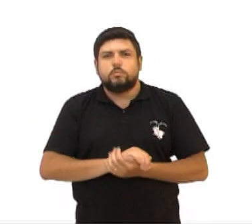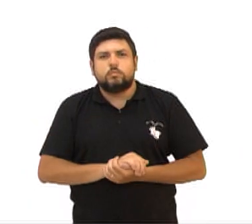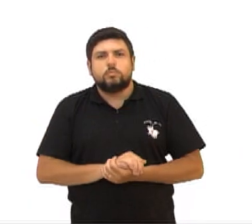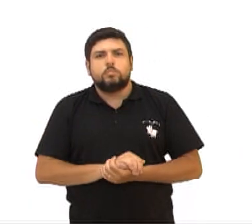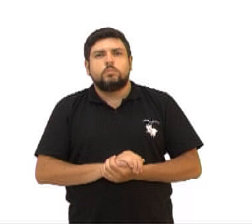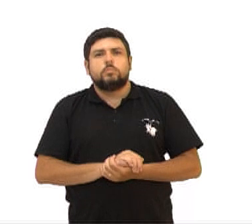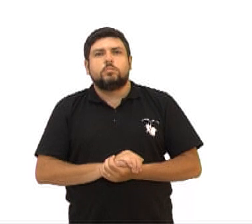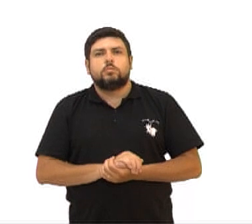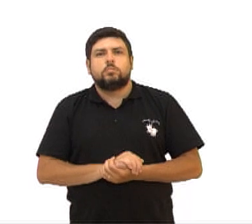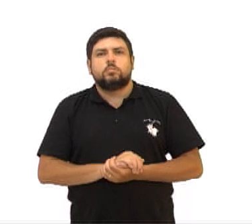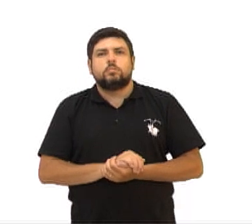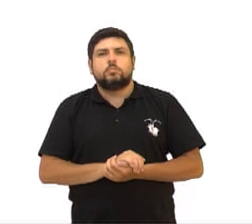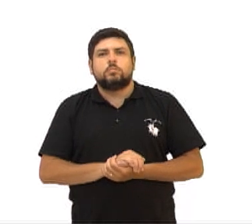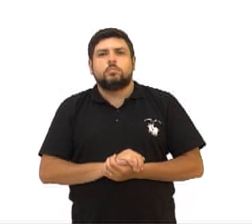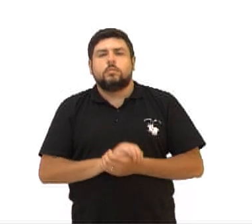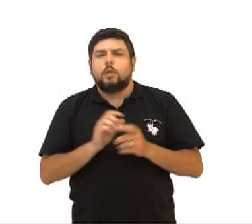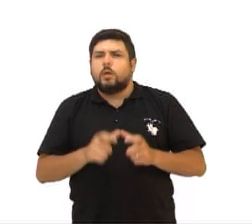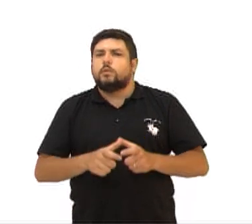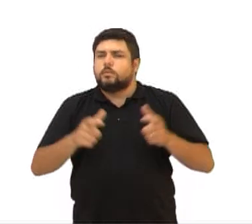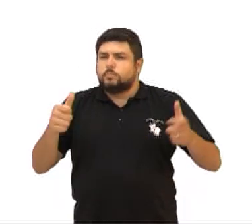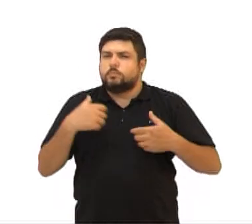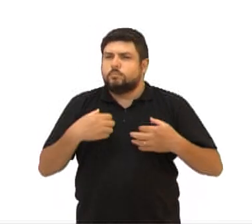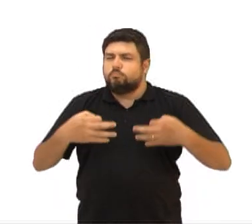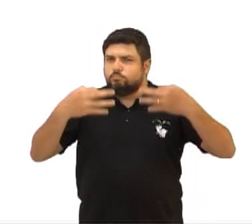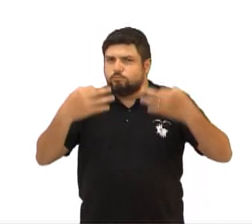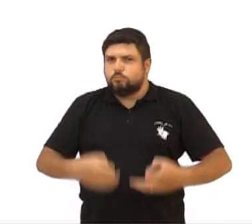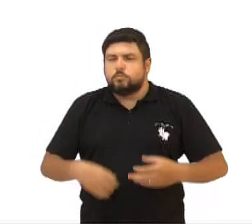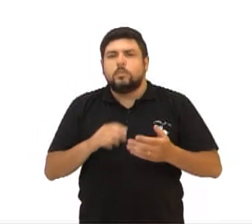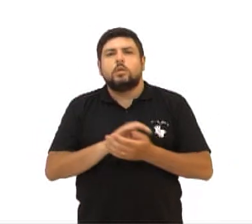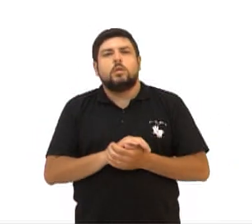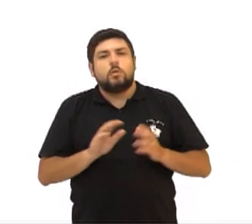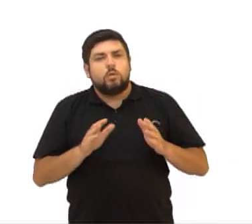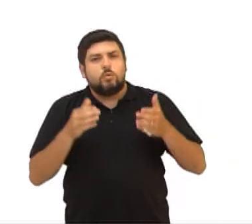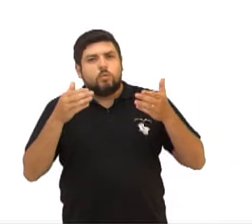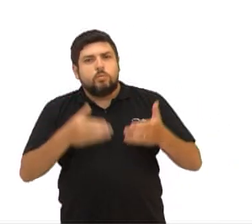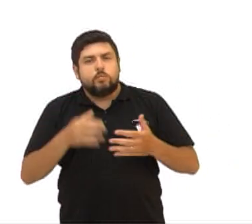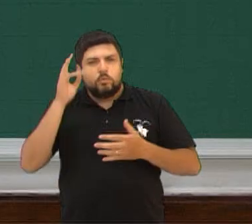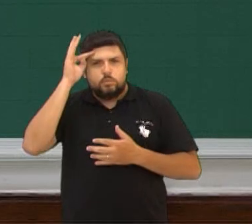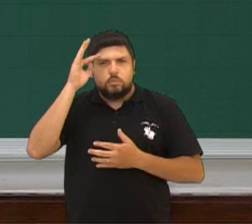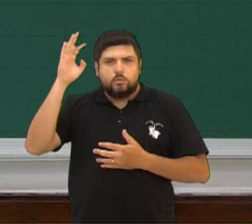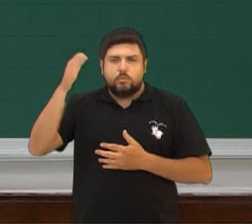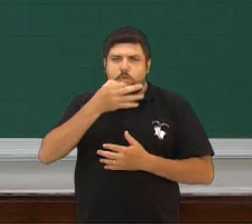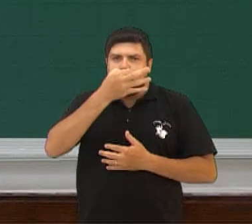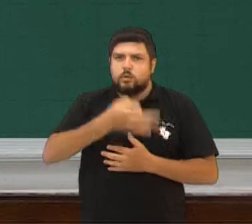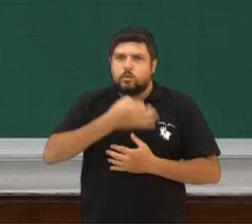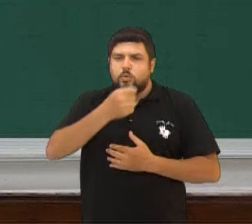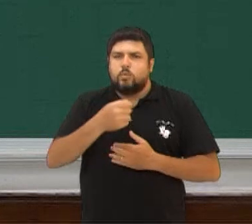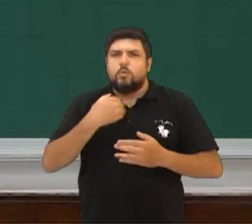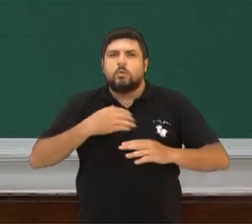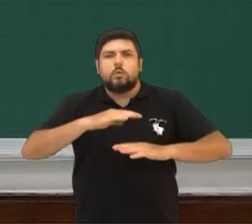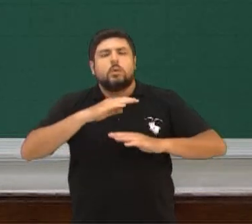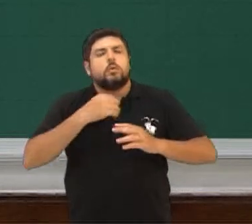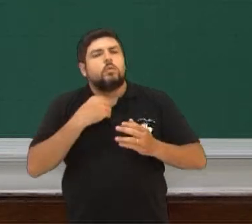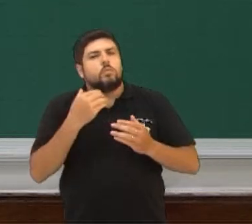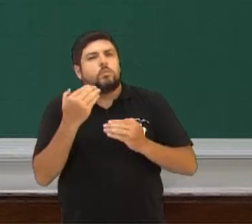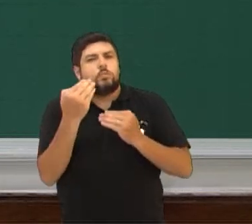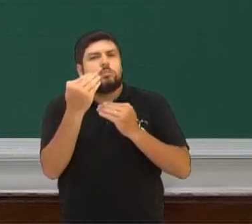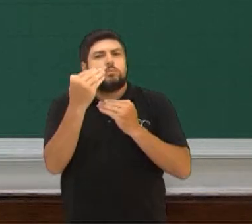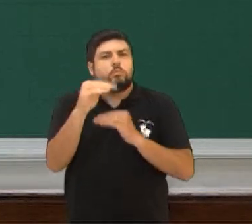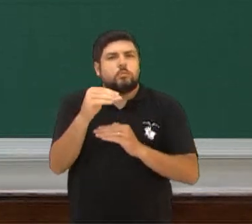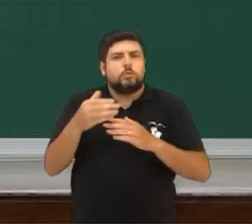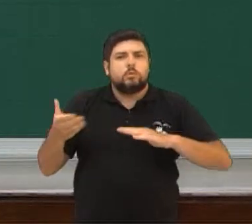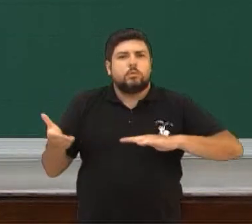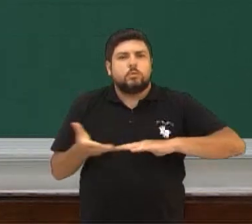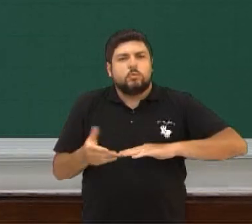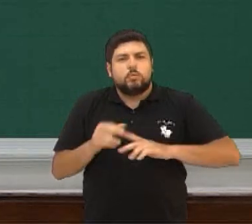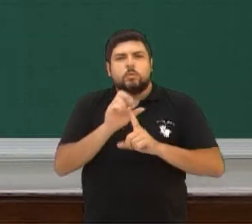maioria acertou, tá? Alternativa A. Então o foco da teoria crítica era justamente o padrão contemporâneo e a sociedade